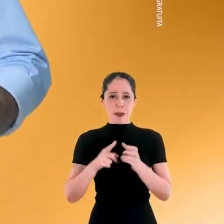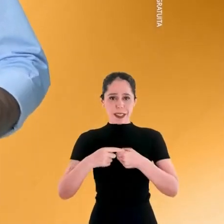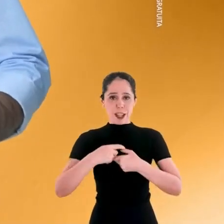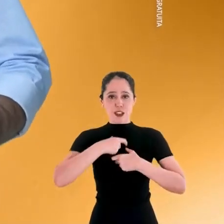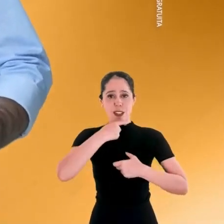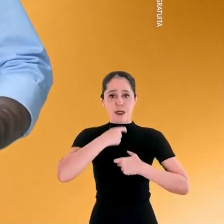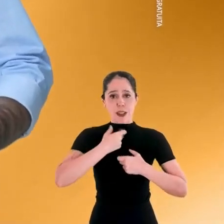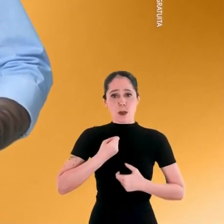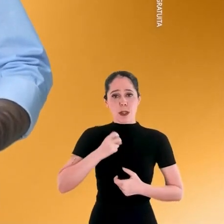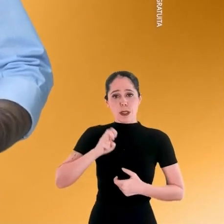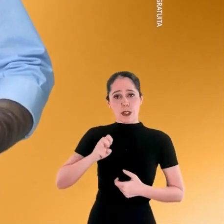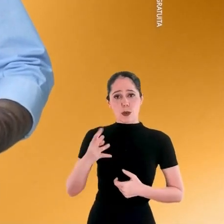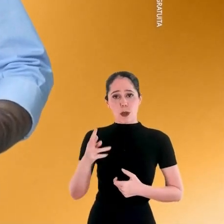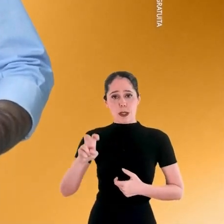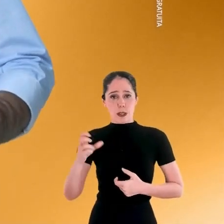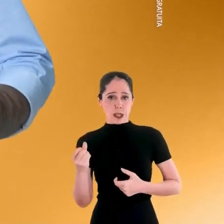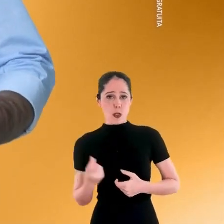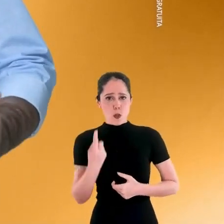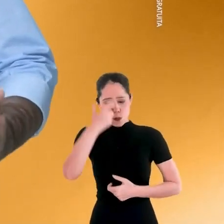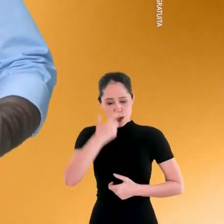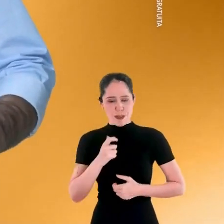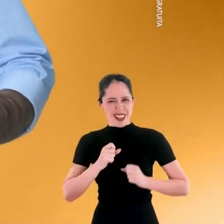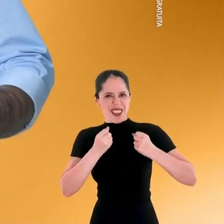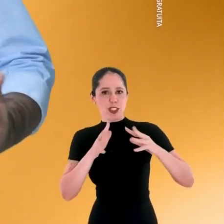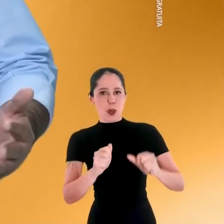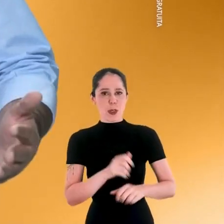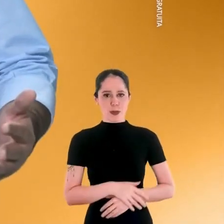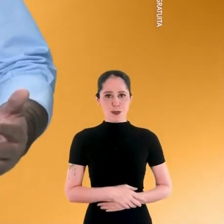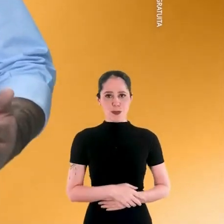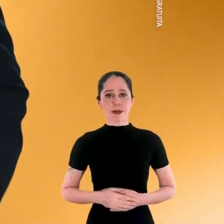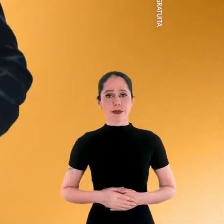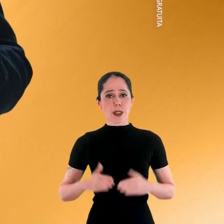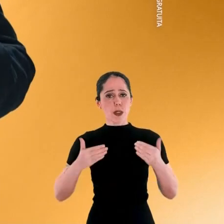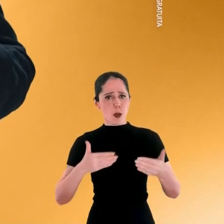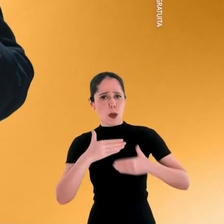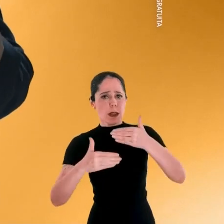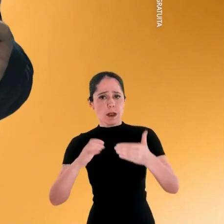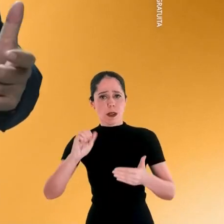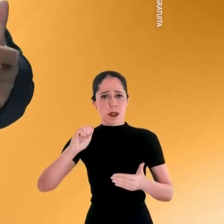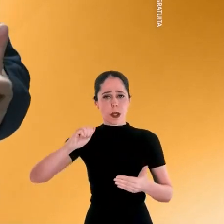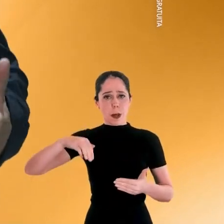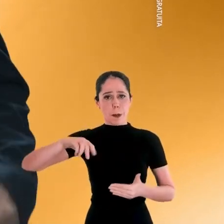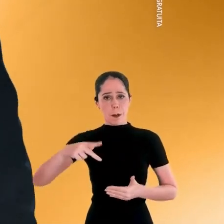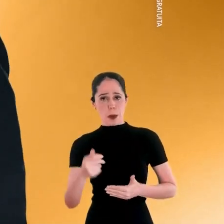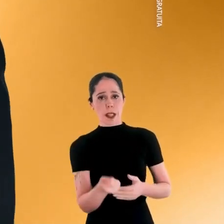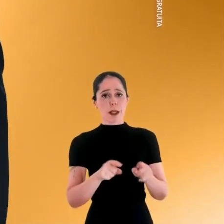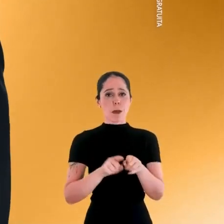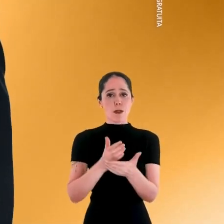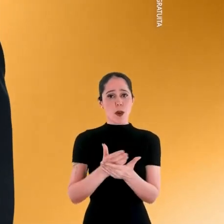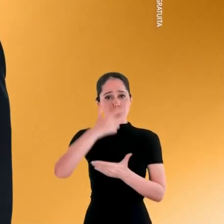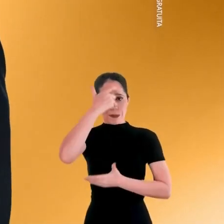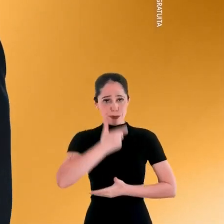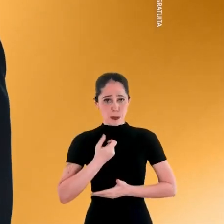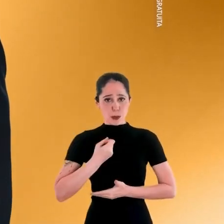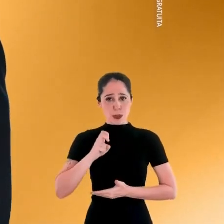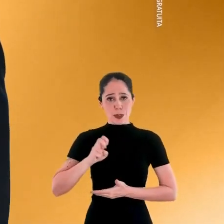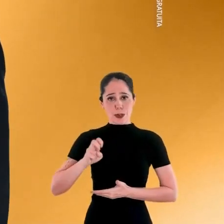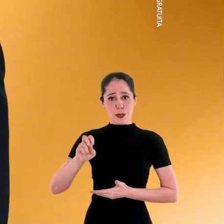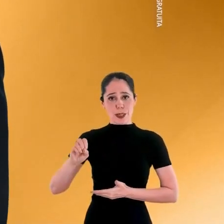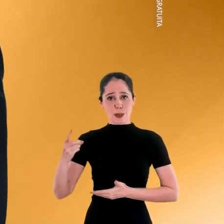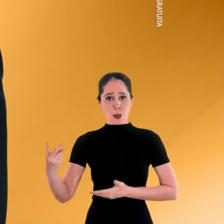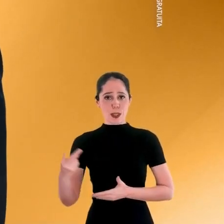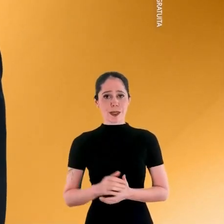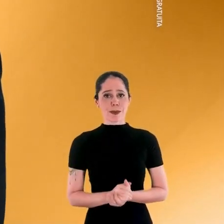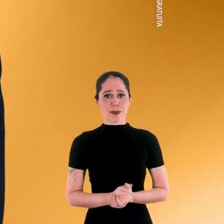Gravataí, 55456. Um de nós por todos nós. Pelo desenvolvimento da campanha em fronteira, Dr. Alfredo